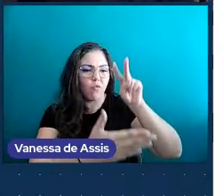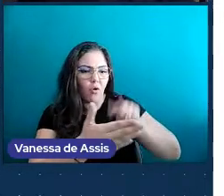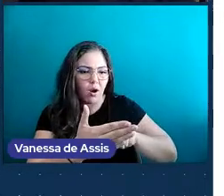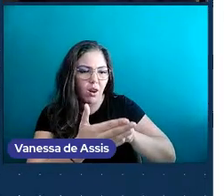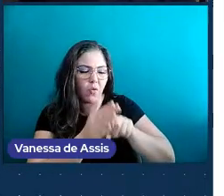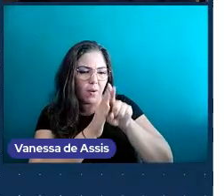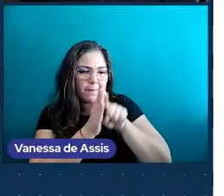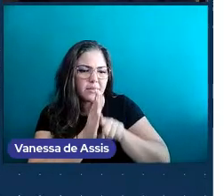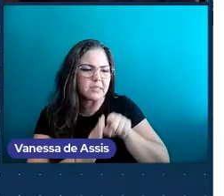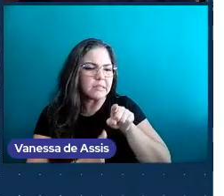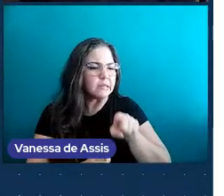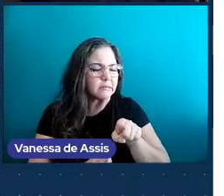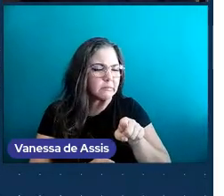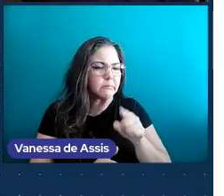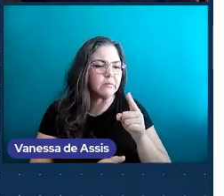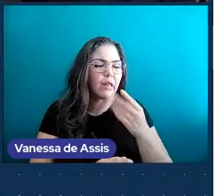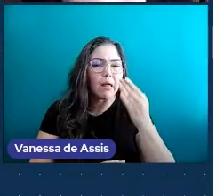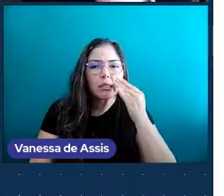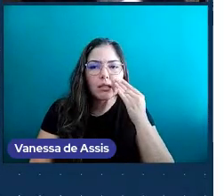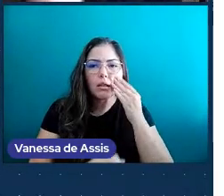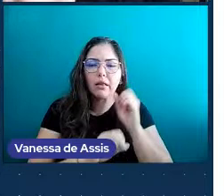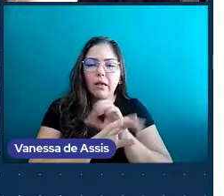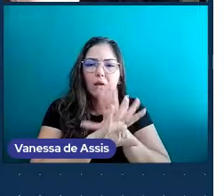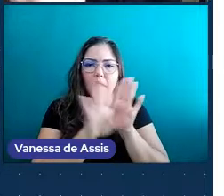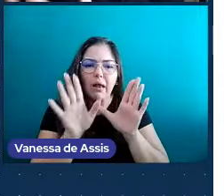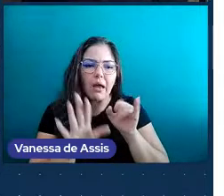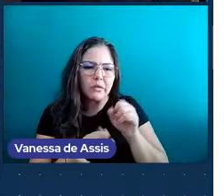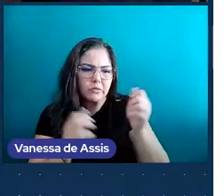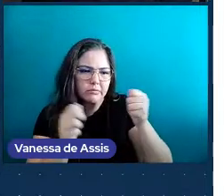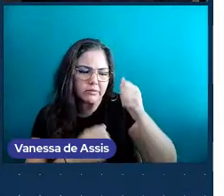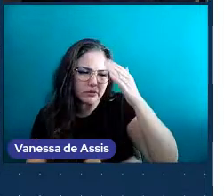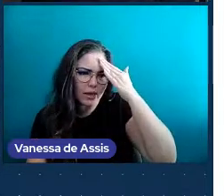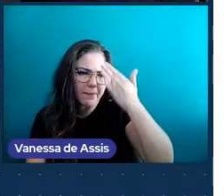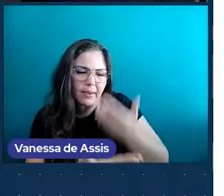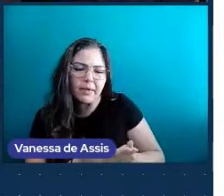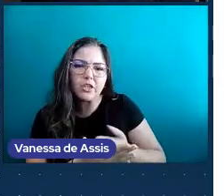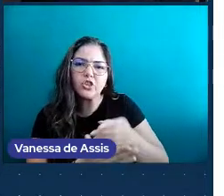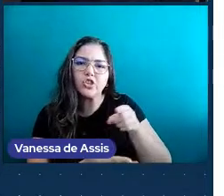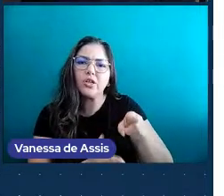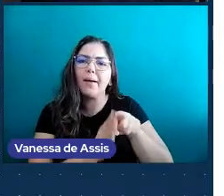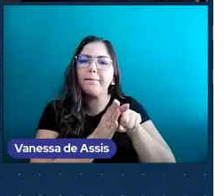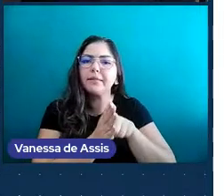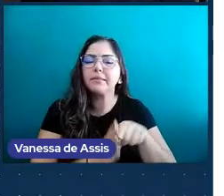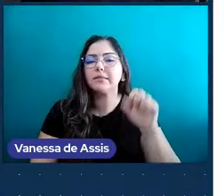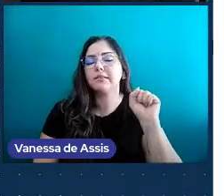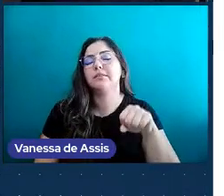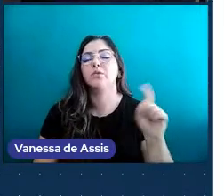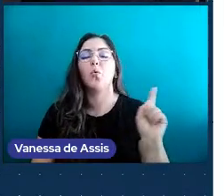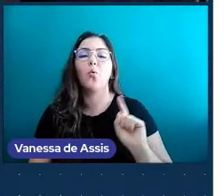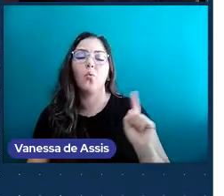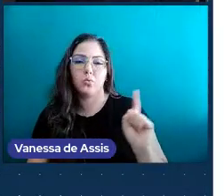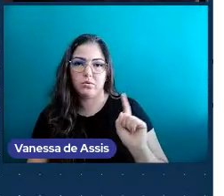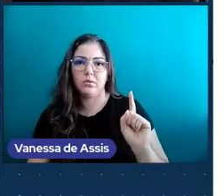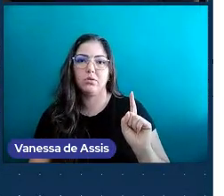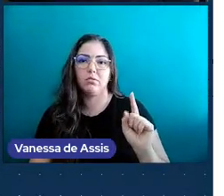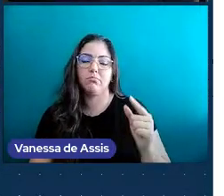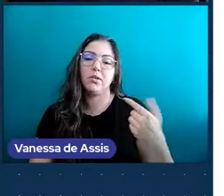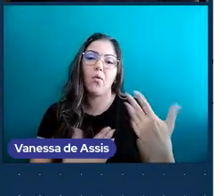confiar. Isso depende de nós acadêmicos, né? Levar essa informação para a sociedade em